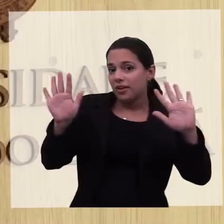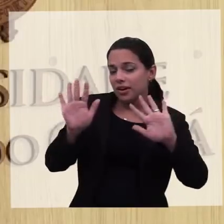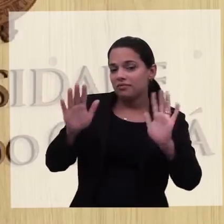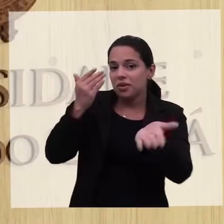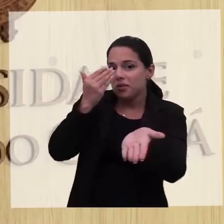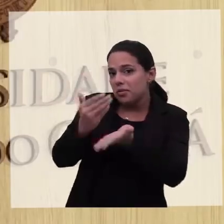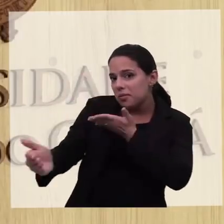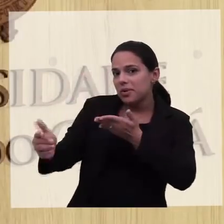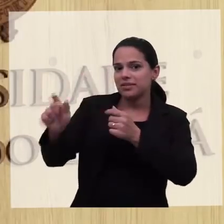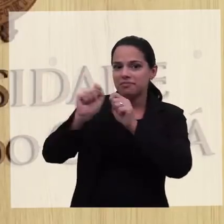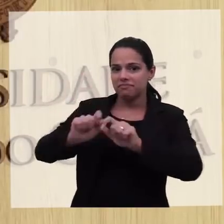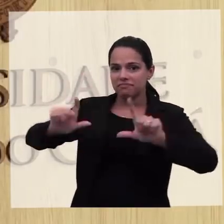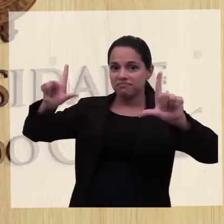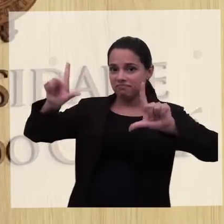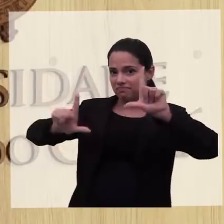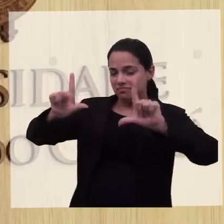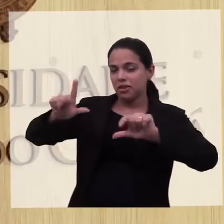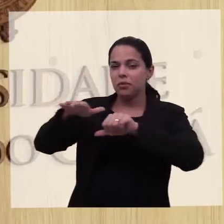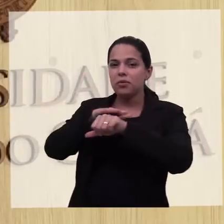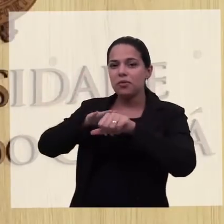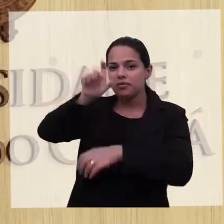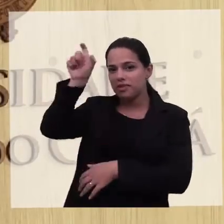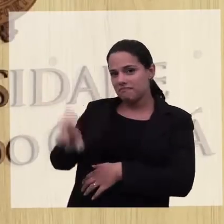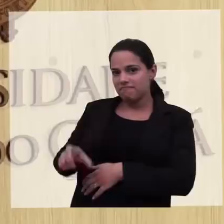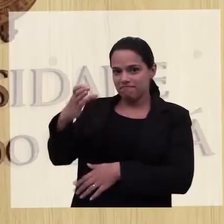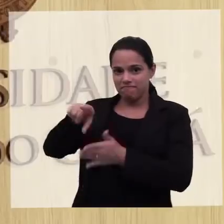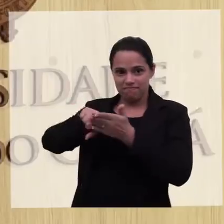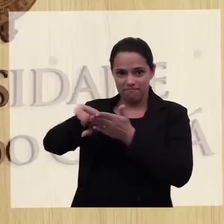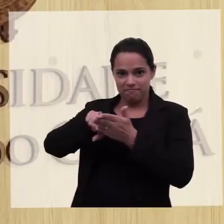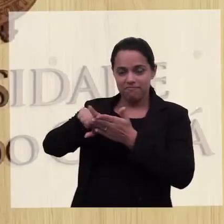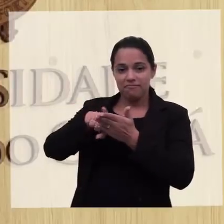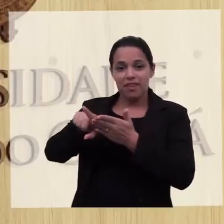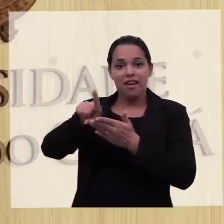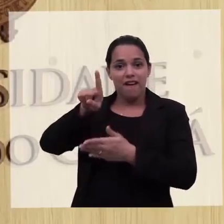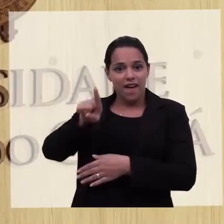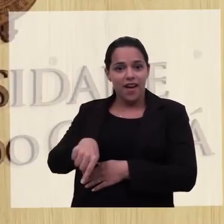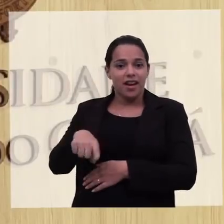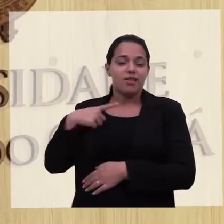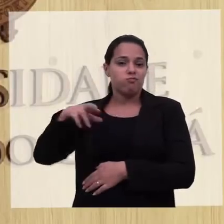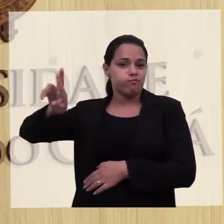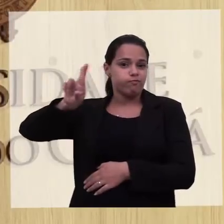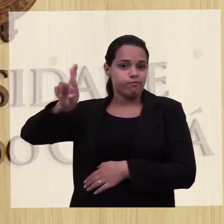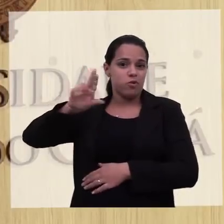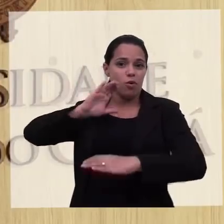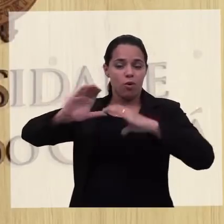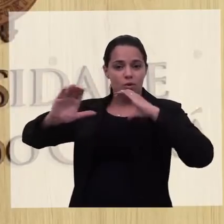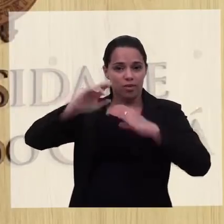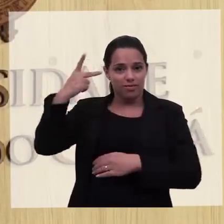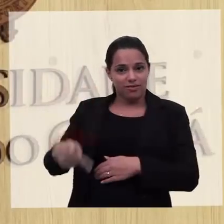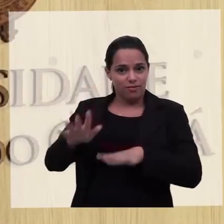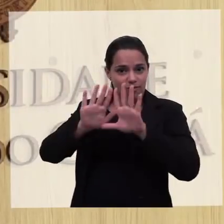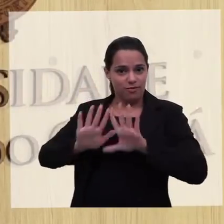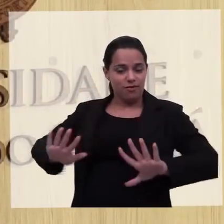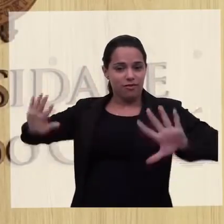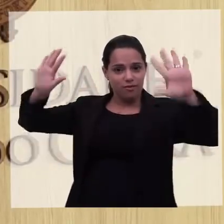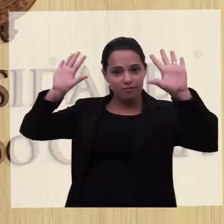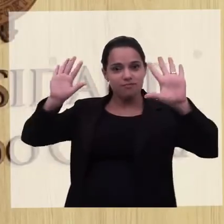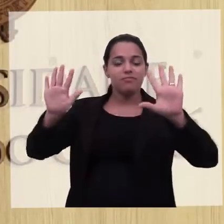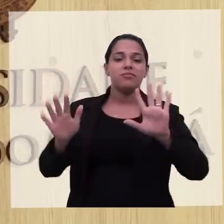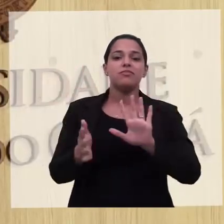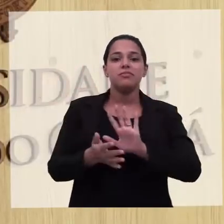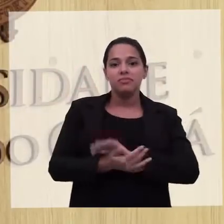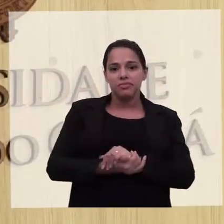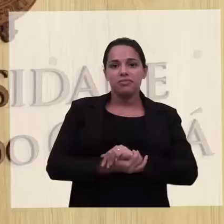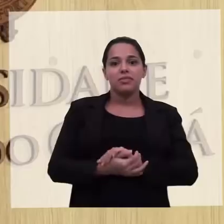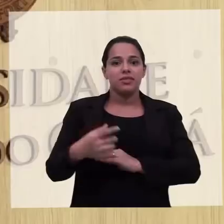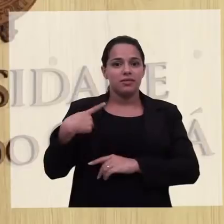Olá, está começando mais um programa Conversa com o Cientista, uma iniciativa do Colégio de Estudos Avançados da UFC, em parceria com a